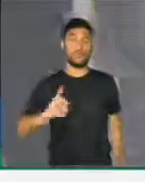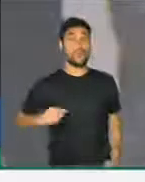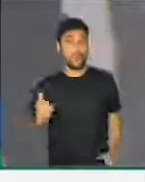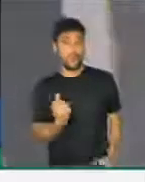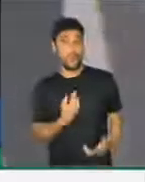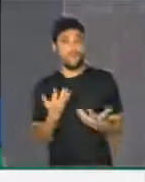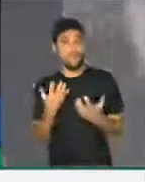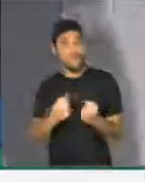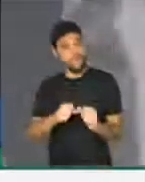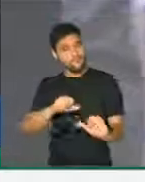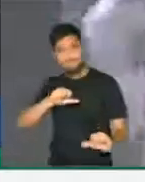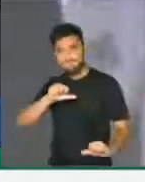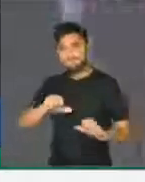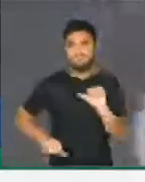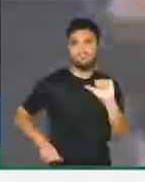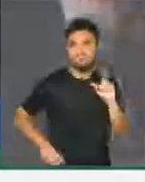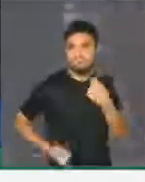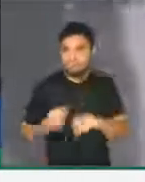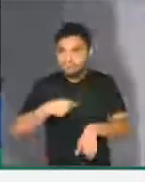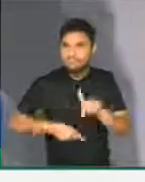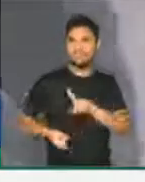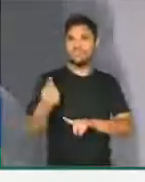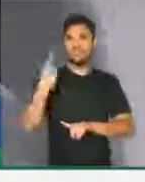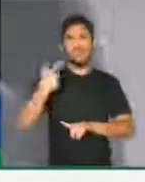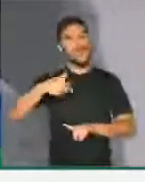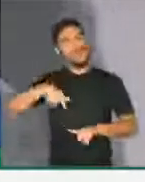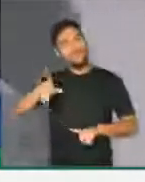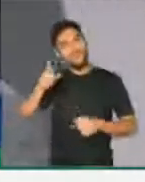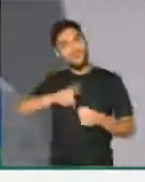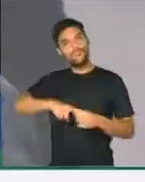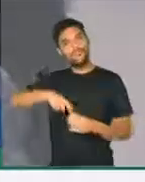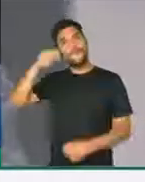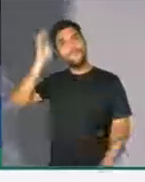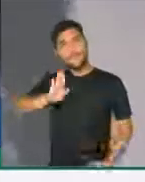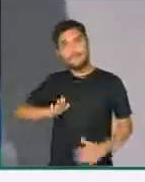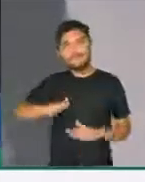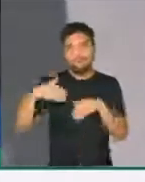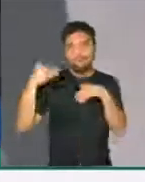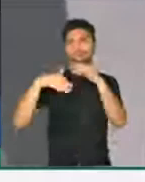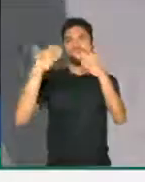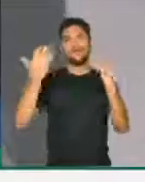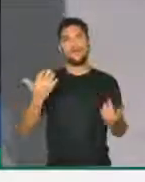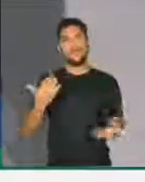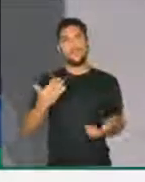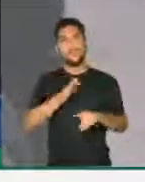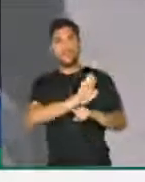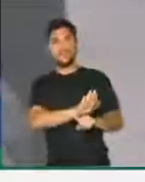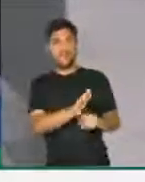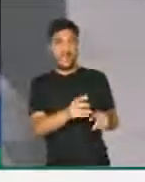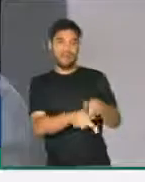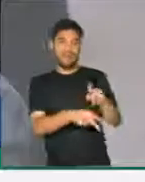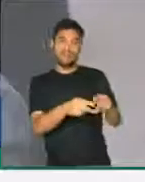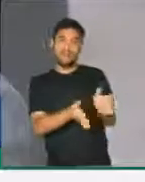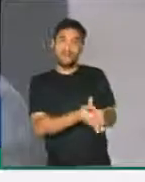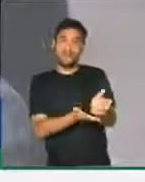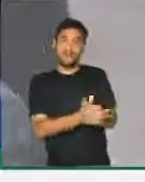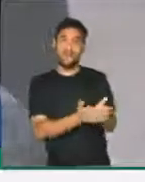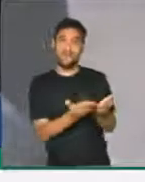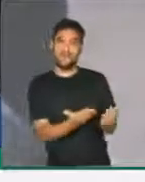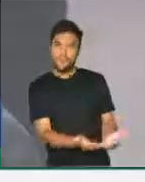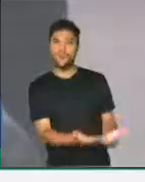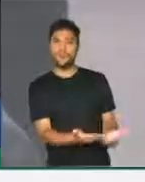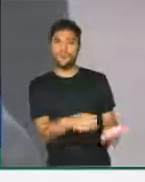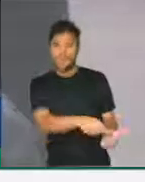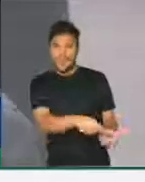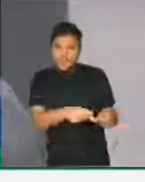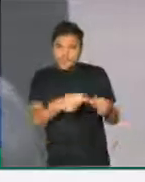dar a volta por cima e recolocar o Brasil nos trilhos em favor dos mais pobres, em favor daqueles que